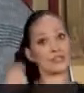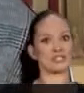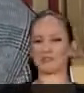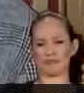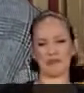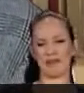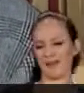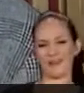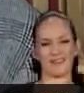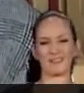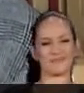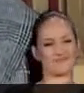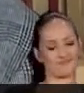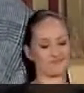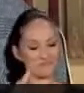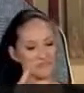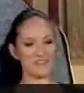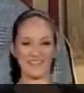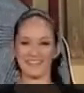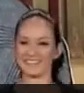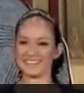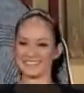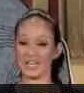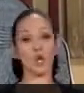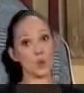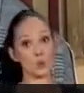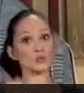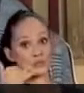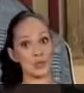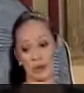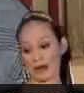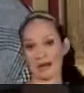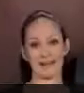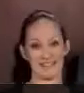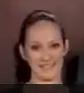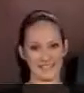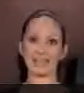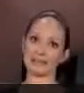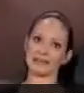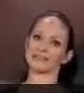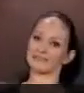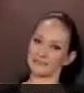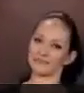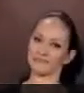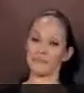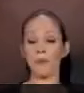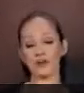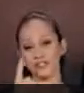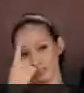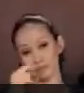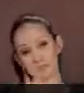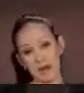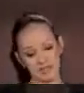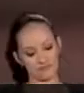um caderno digital. Eu uso meu celular e, quando eu chego em casa, o computador. Eu posso colocar imagens,